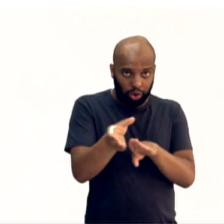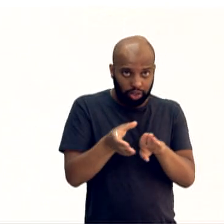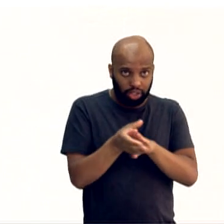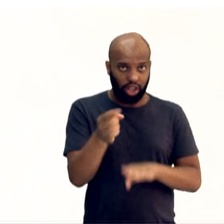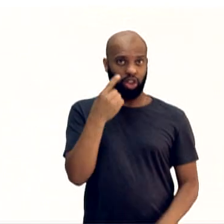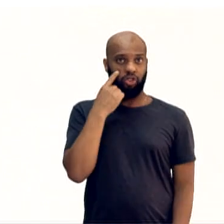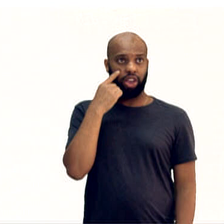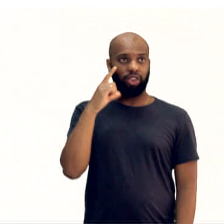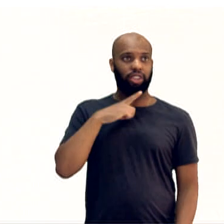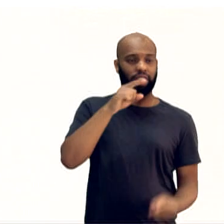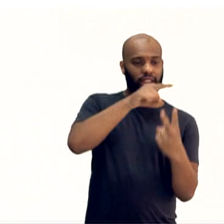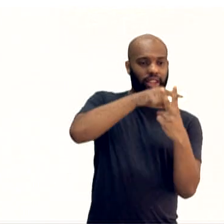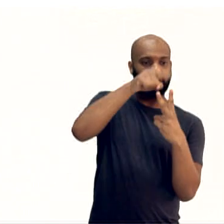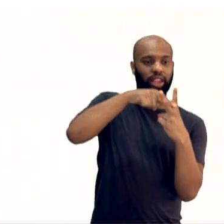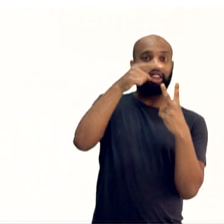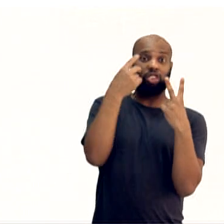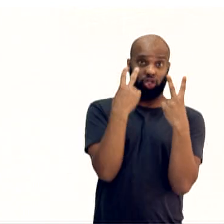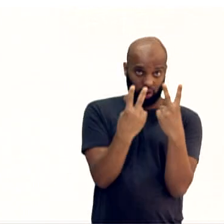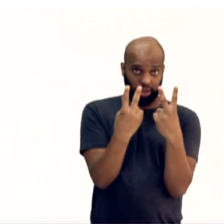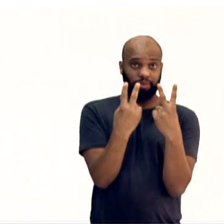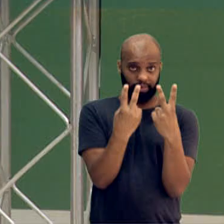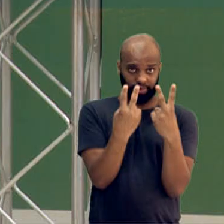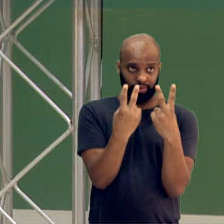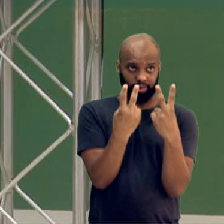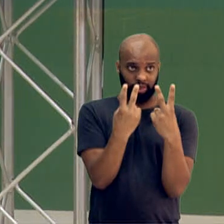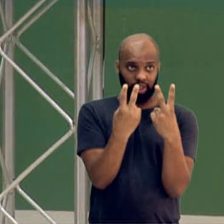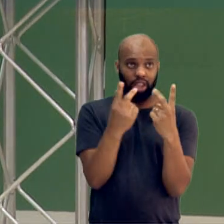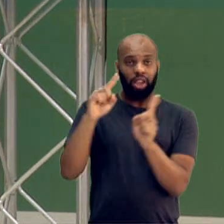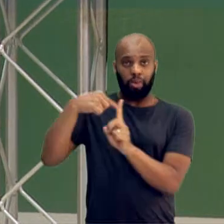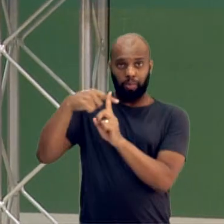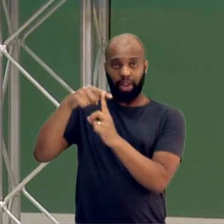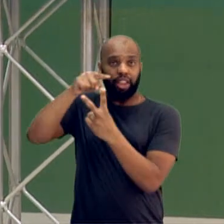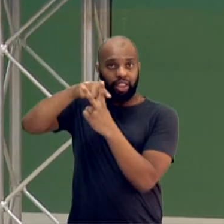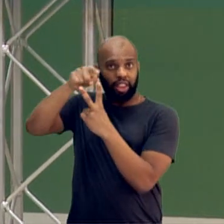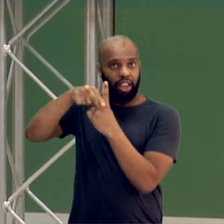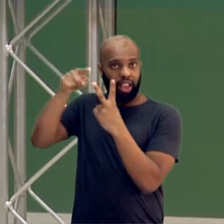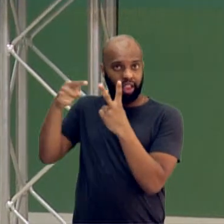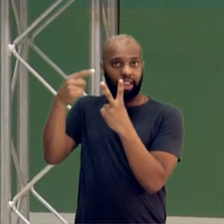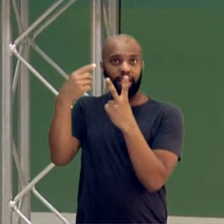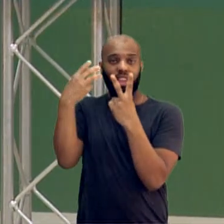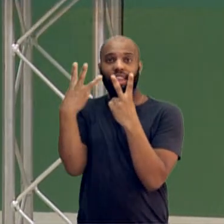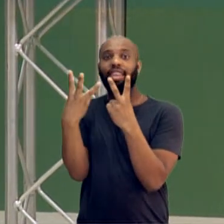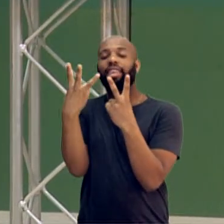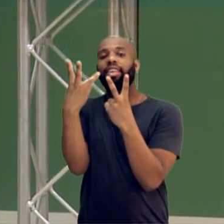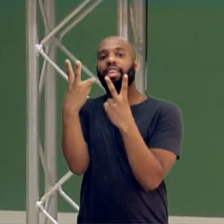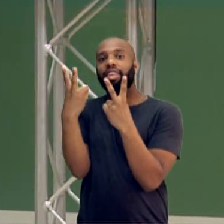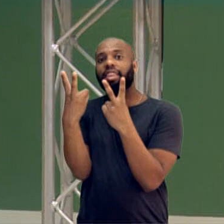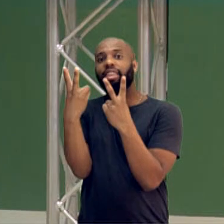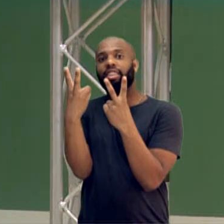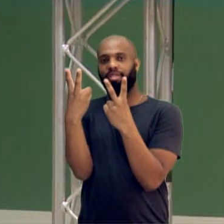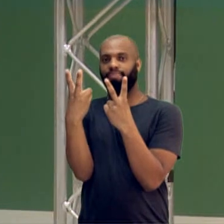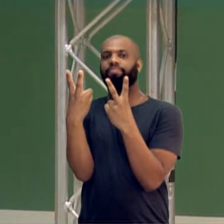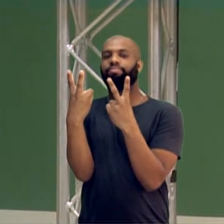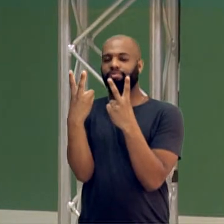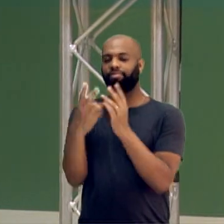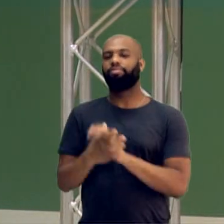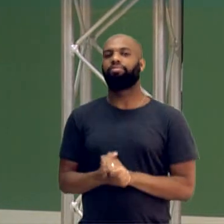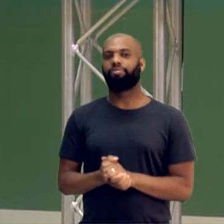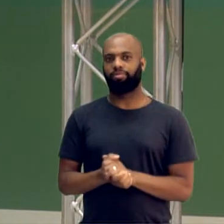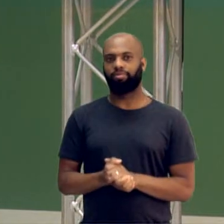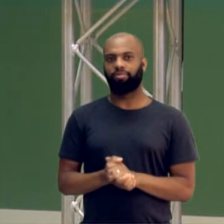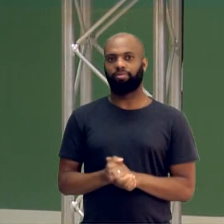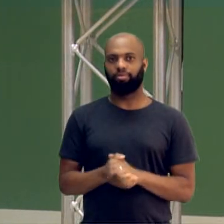eu tenho a raiz quadrada de 2 mais a raiz quadrada de